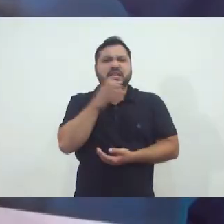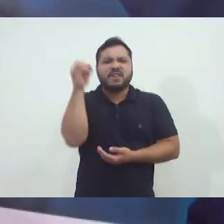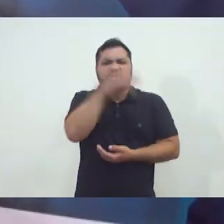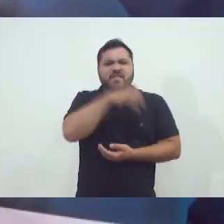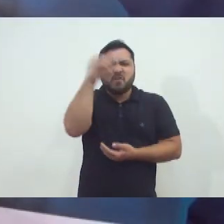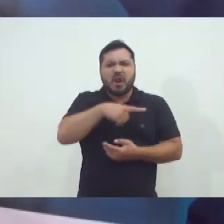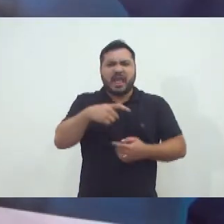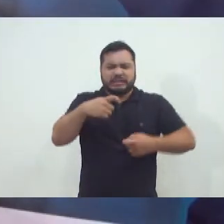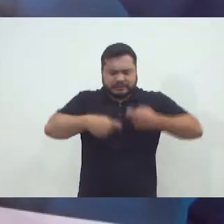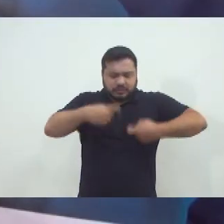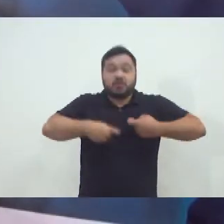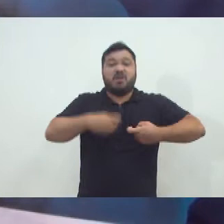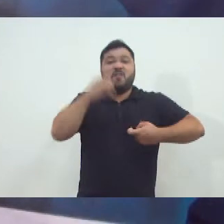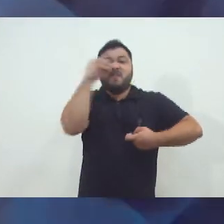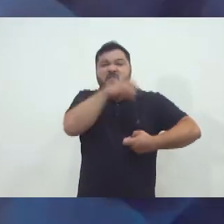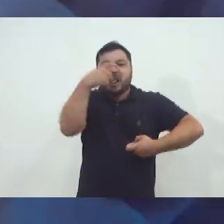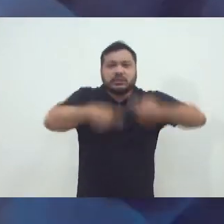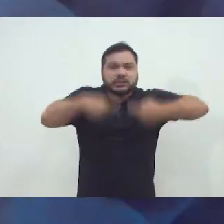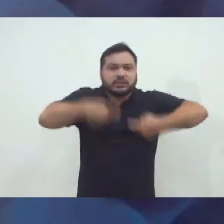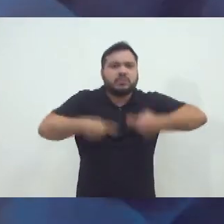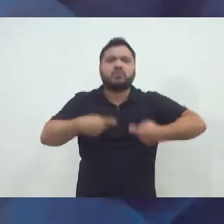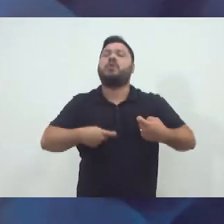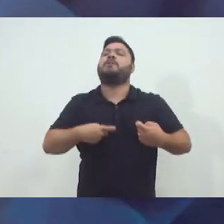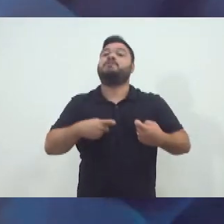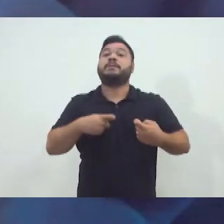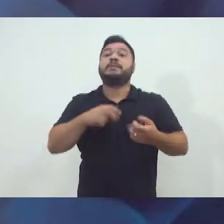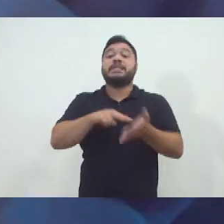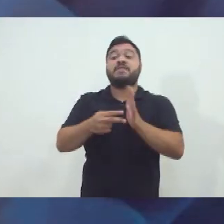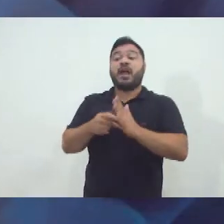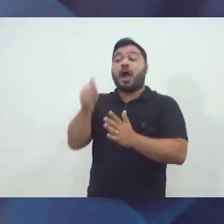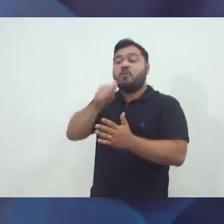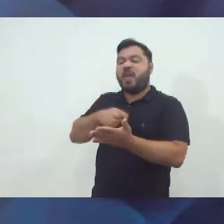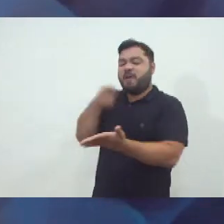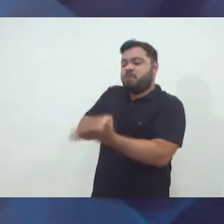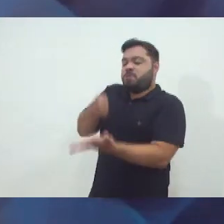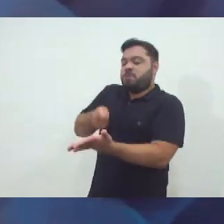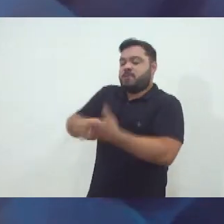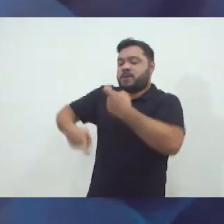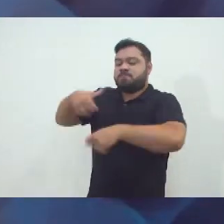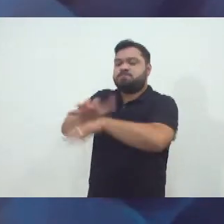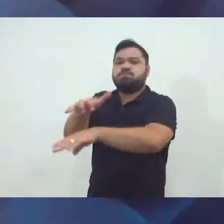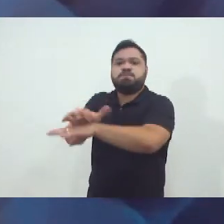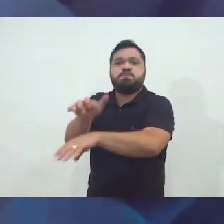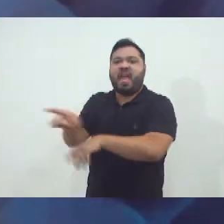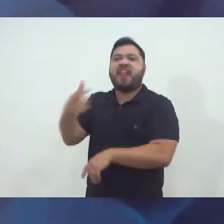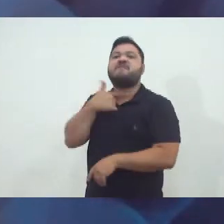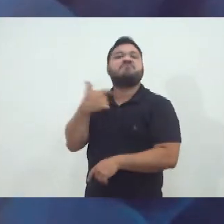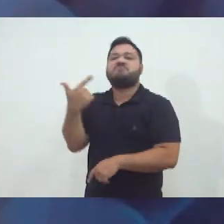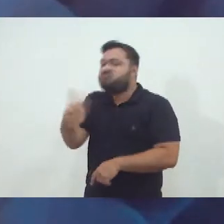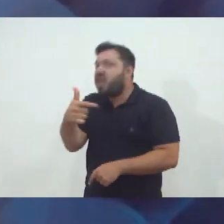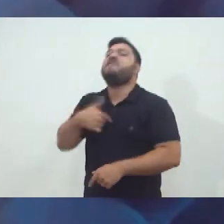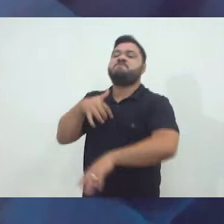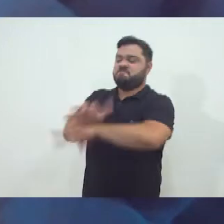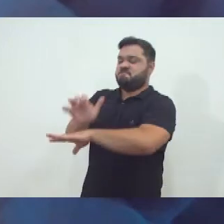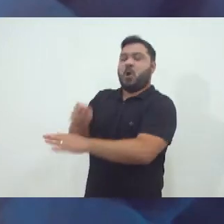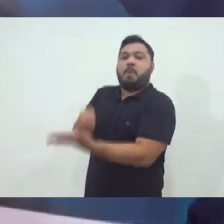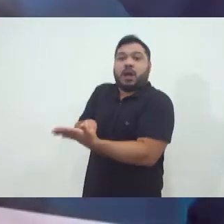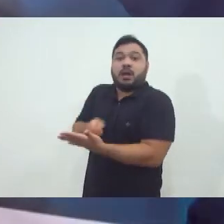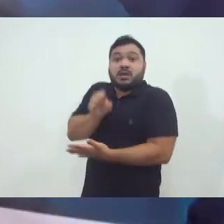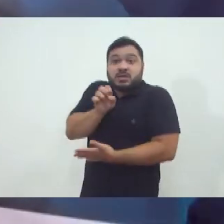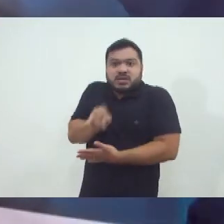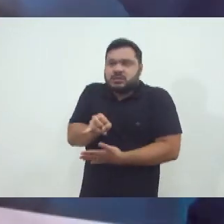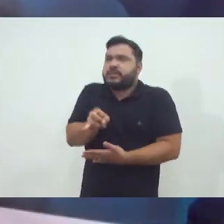Você sabe o que é violência sexual? Violência sexual é obrigar uma mulher a ter relação sexual sem a vontade